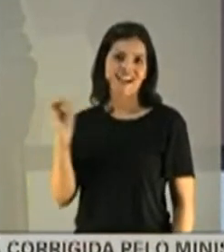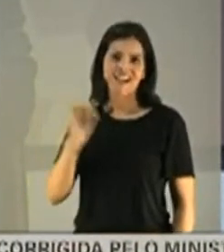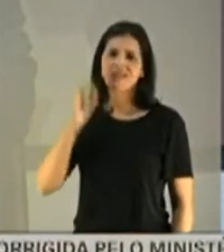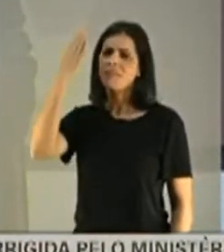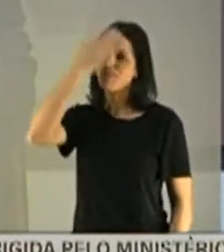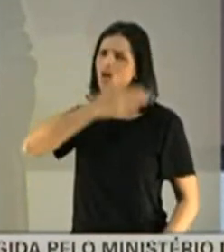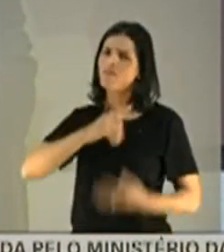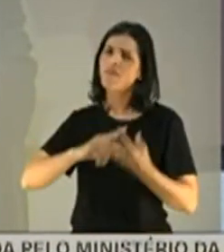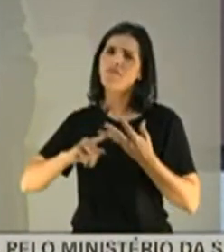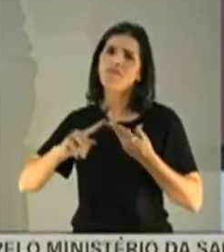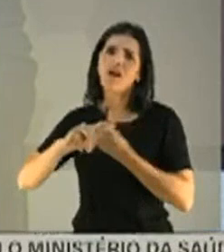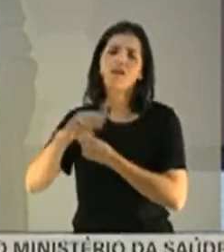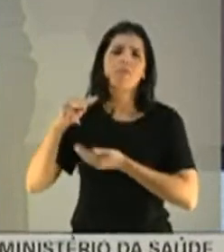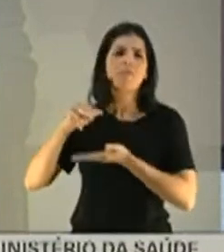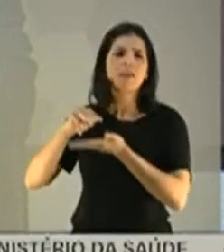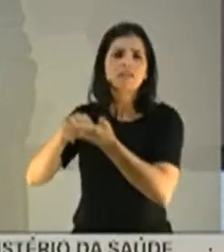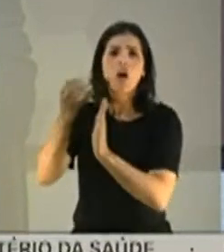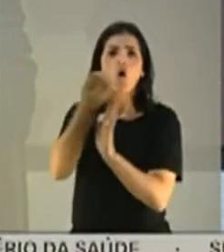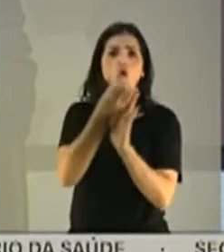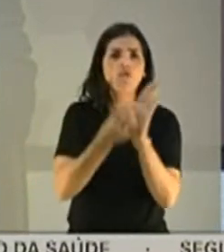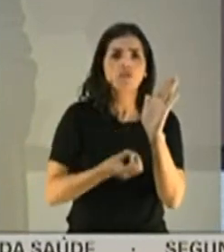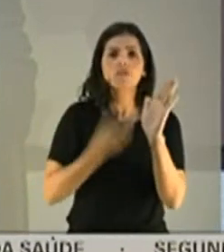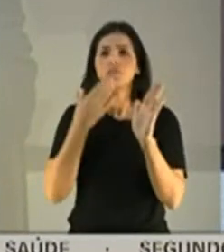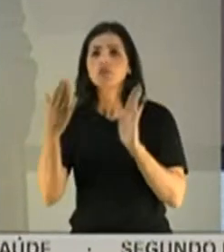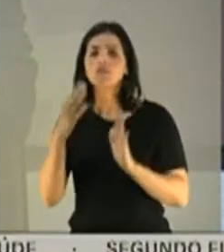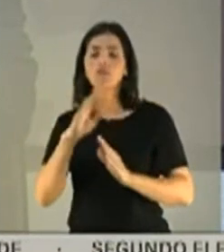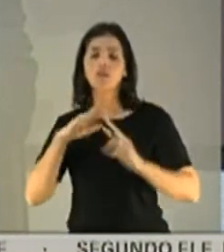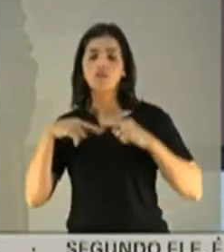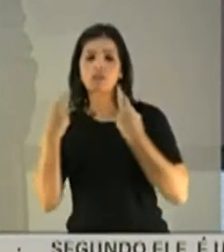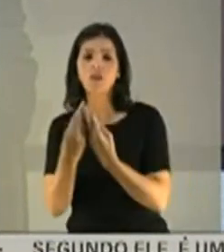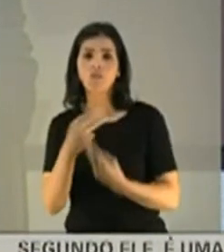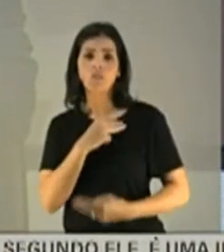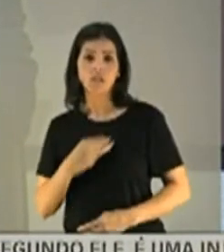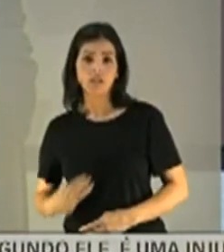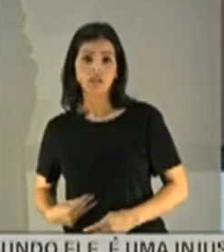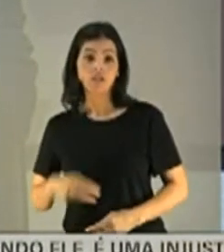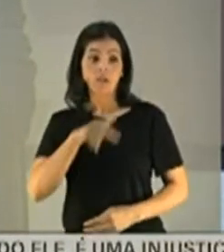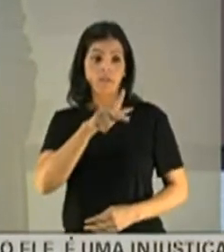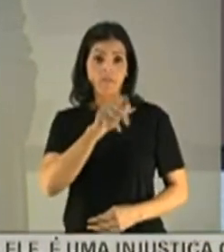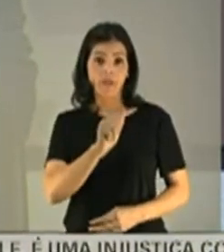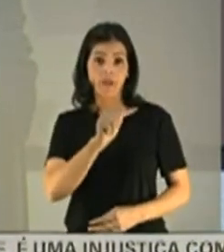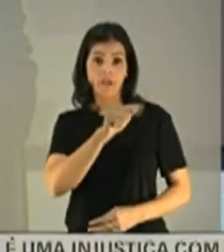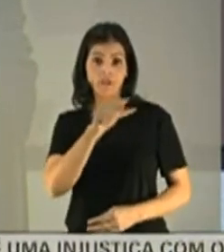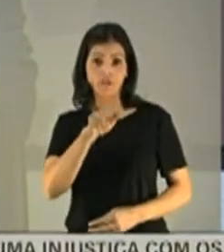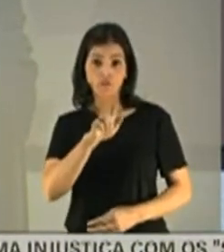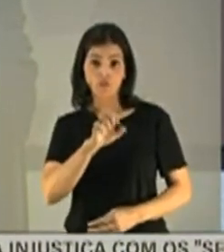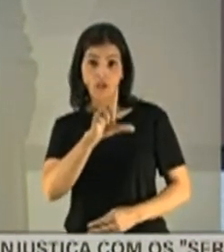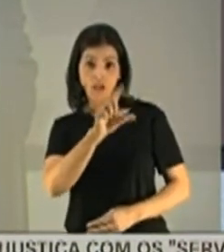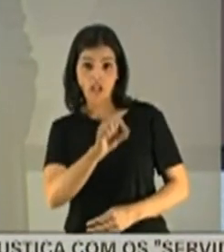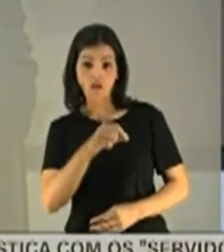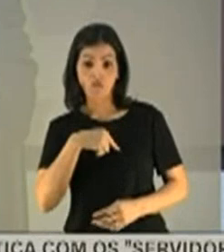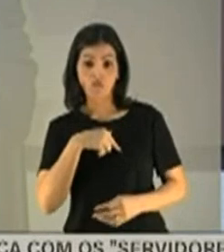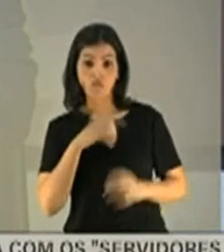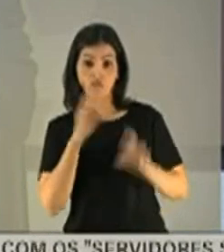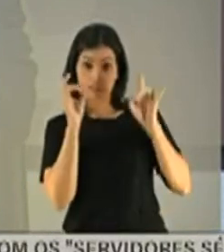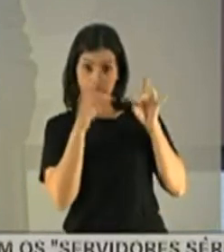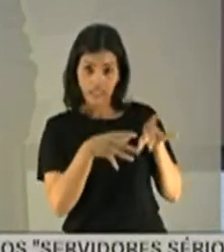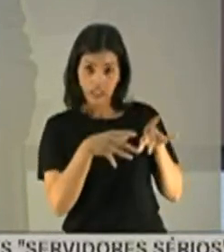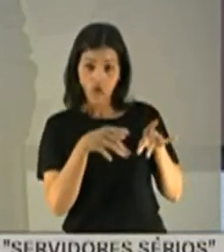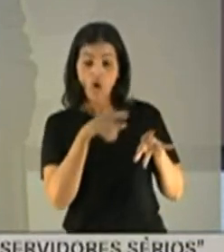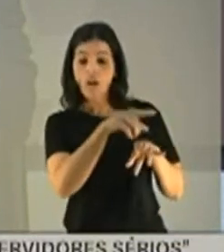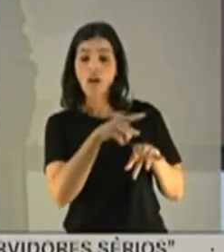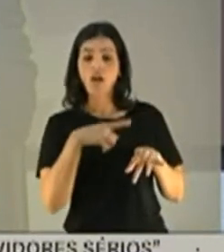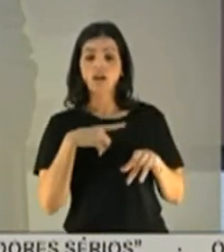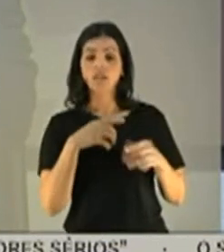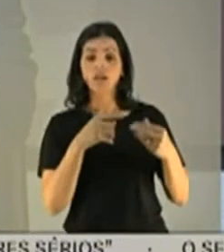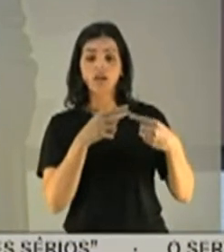por várias mensagens, ofícios pedindo reunião com o ministro. Depois que o Pazuello saiu, desligaram a minha comunicação